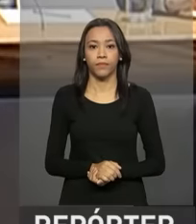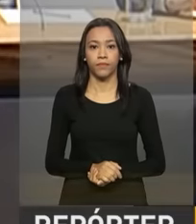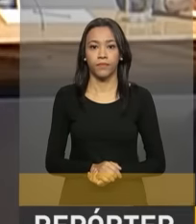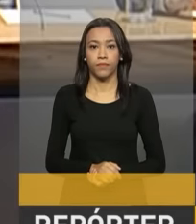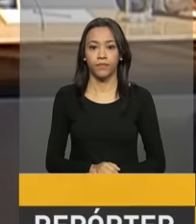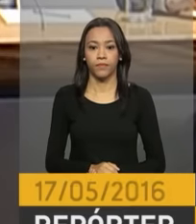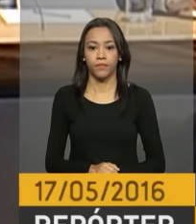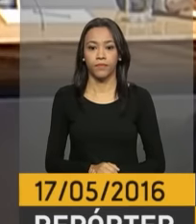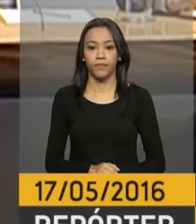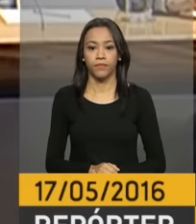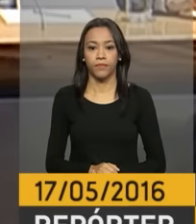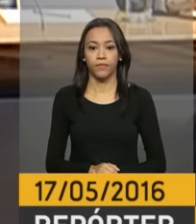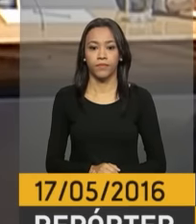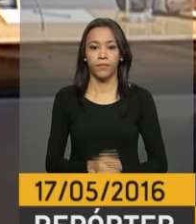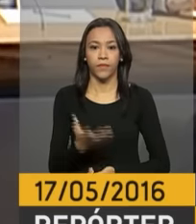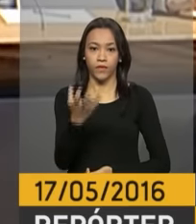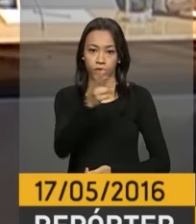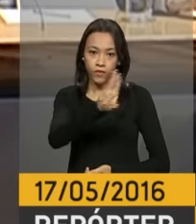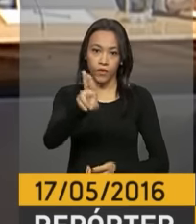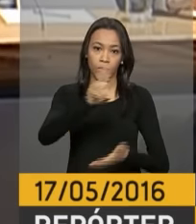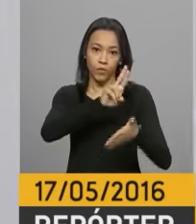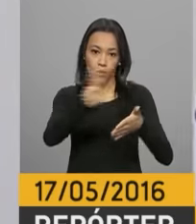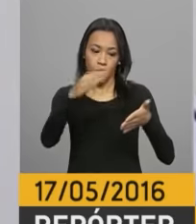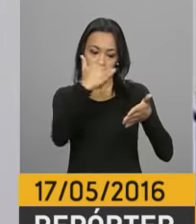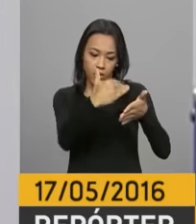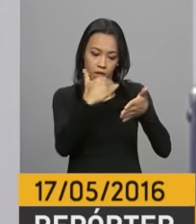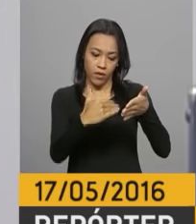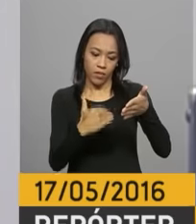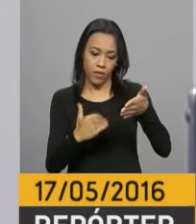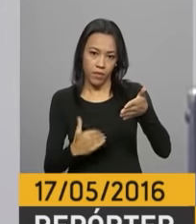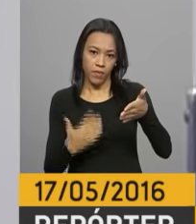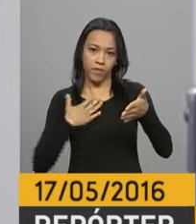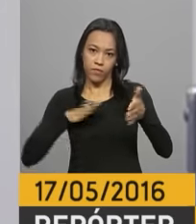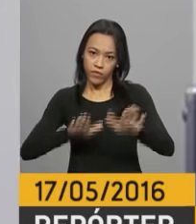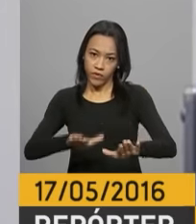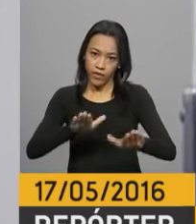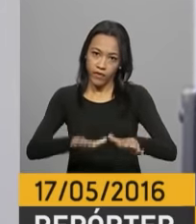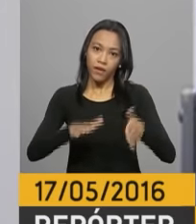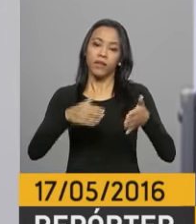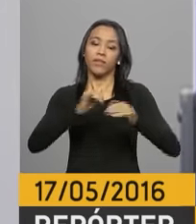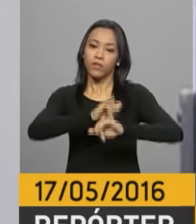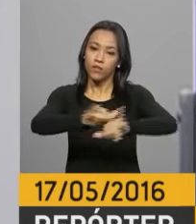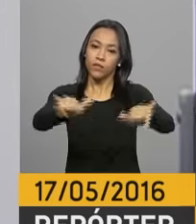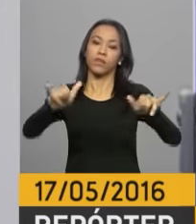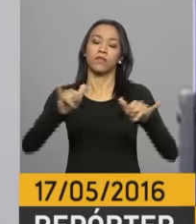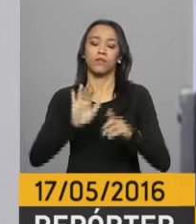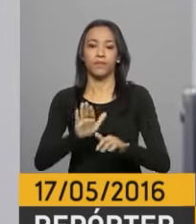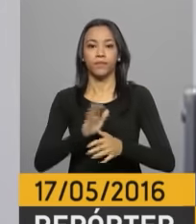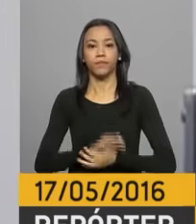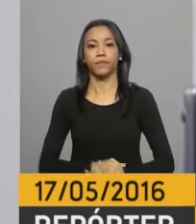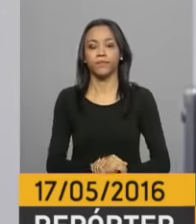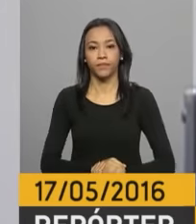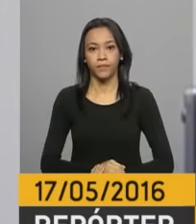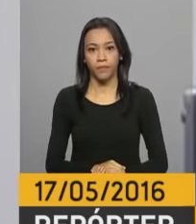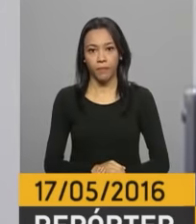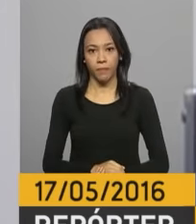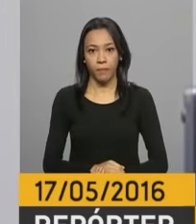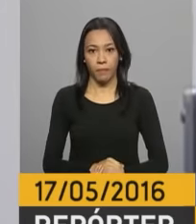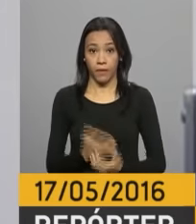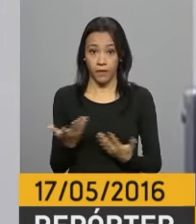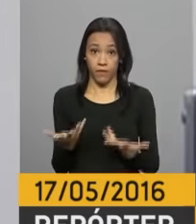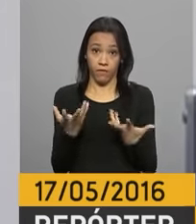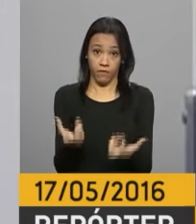eu estou querendo falar dos nomes depois de escrever os cargos, mas vamos devagar, vamos já antecipar. Bom, vamos